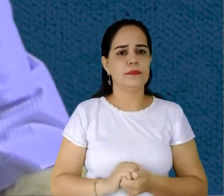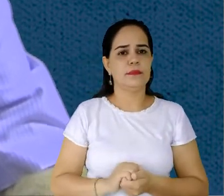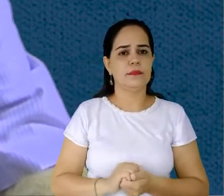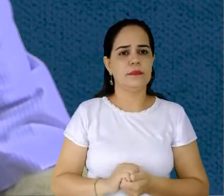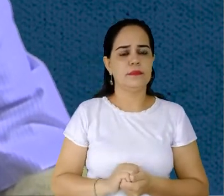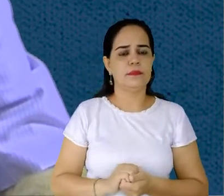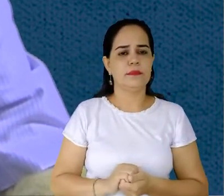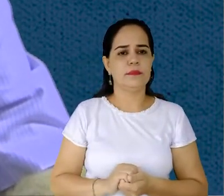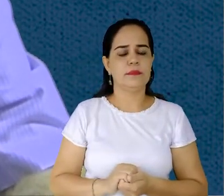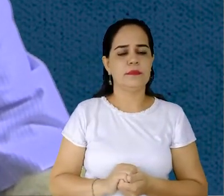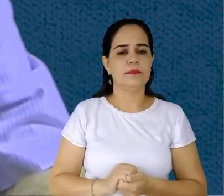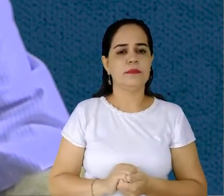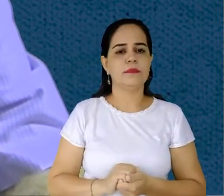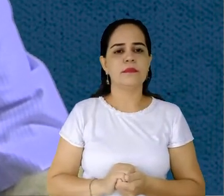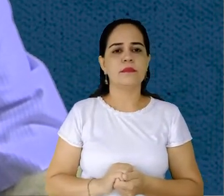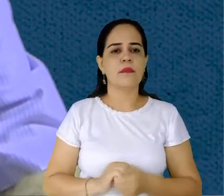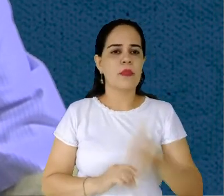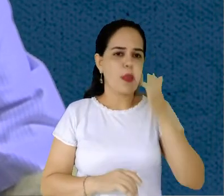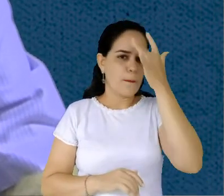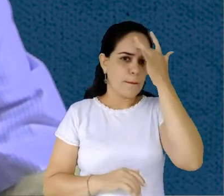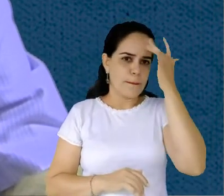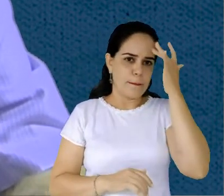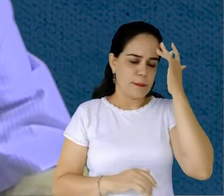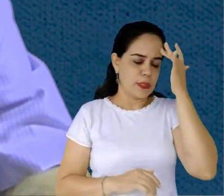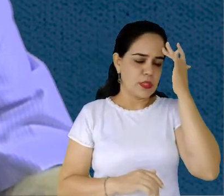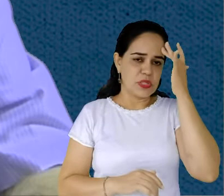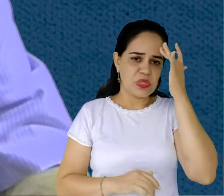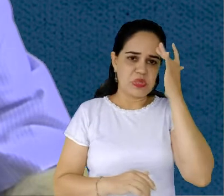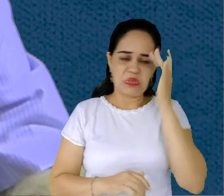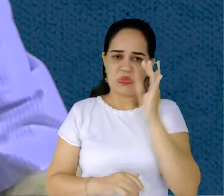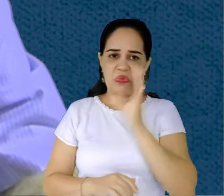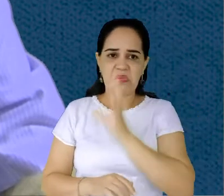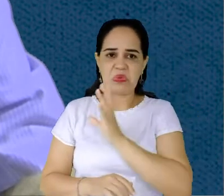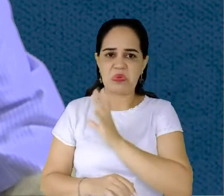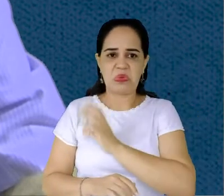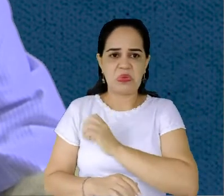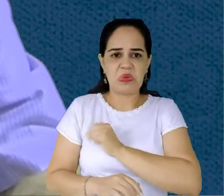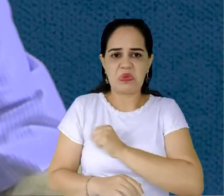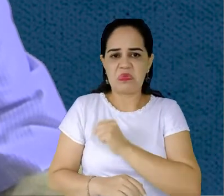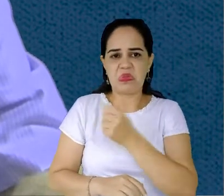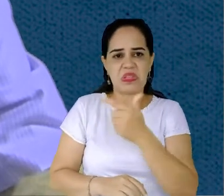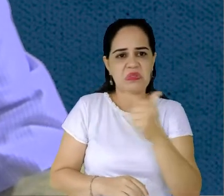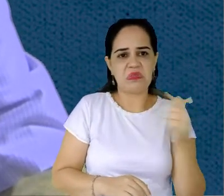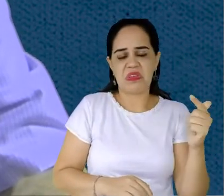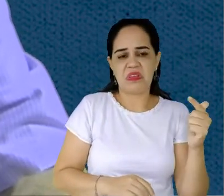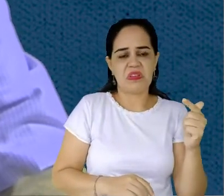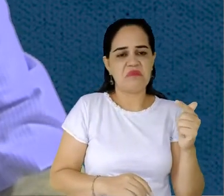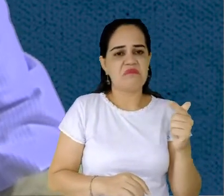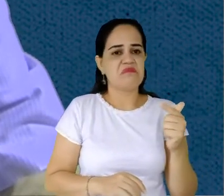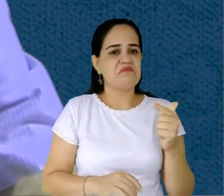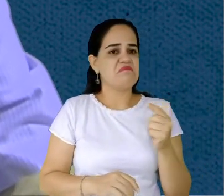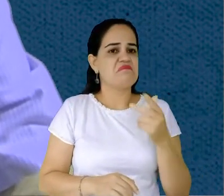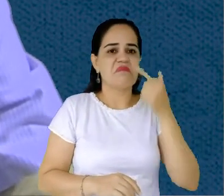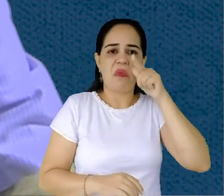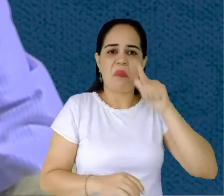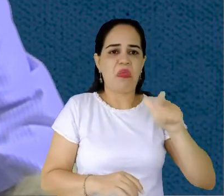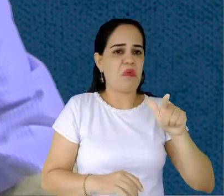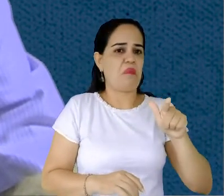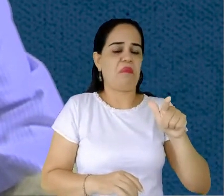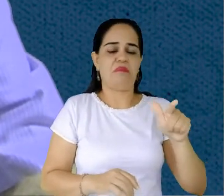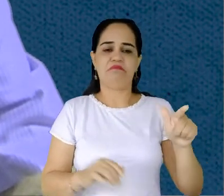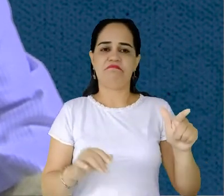palavra. Não vive. Não valoriza a sua palavra e, portanto, não a vive.